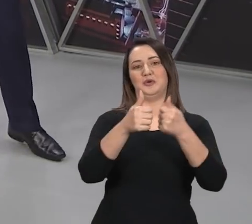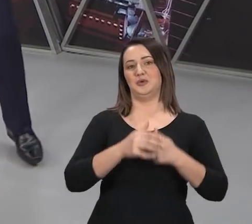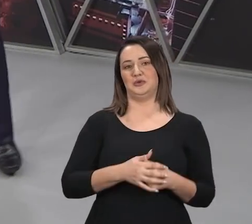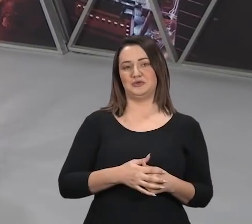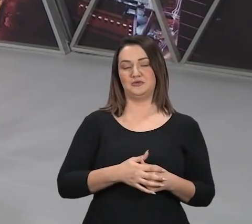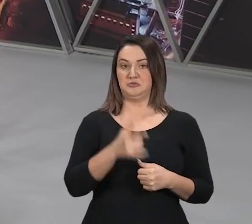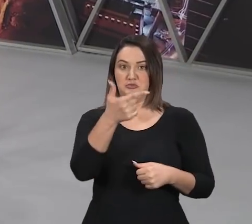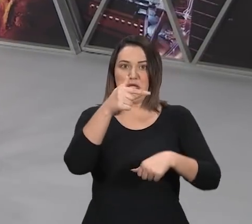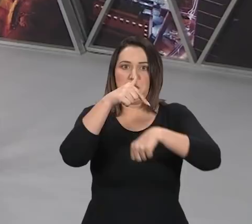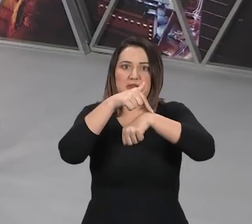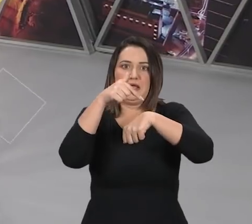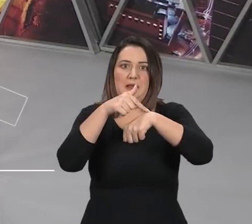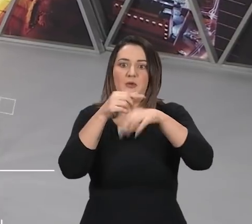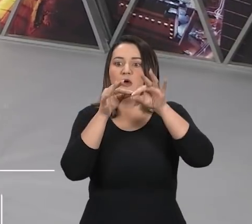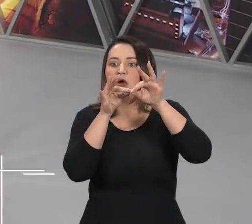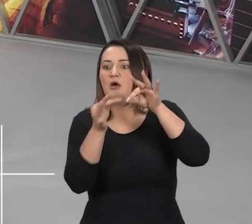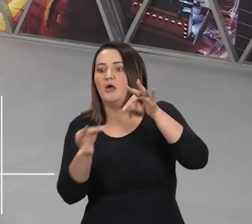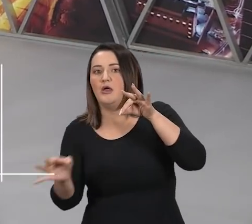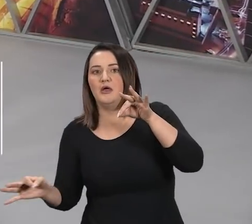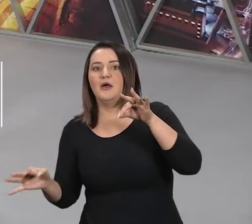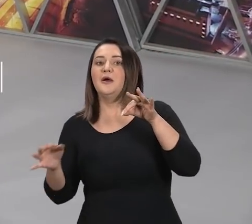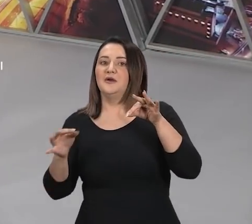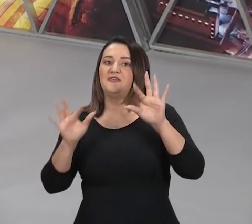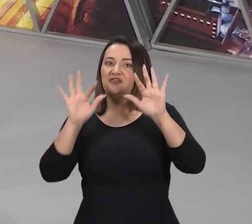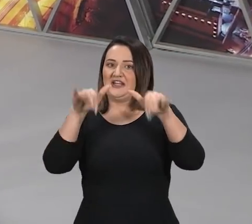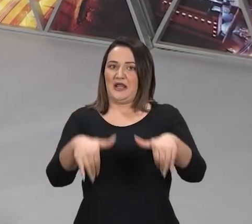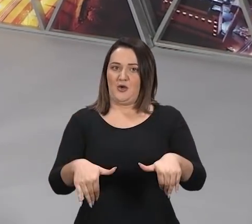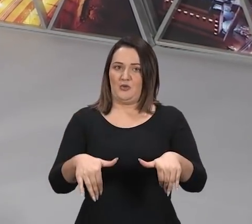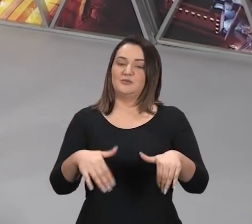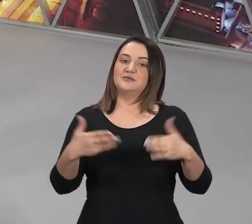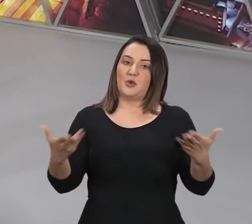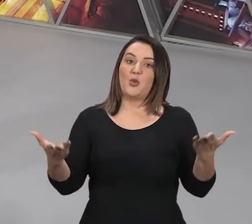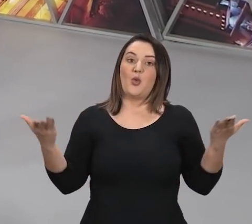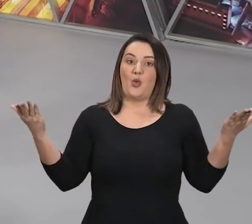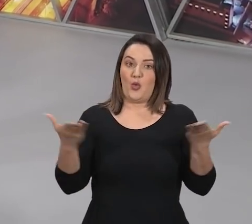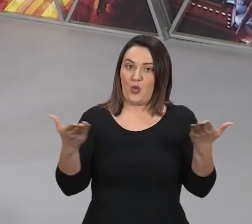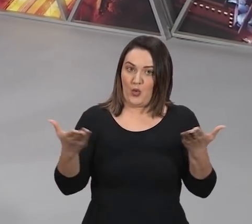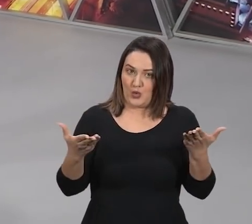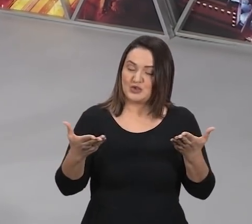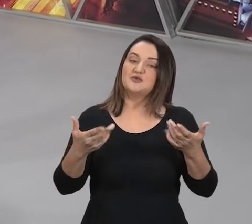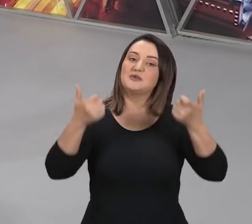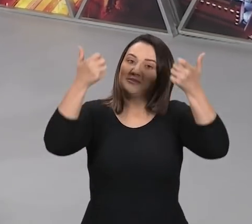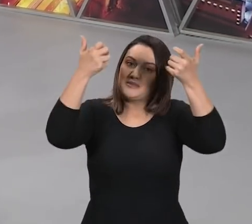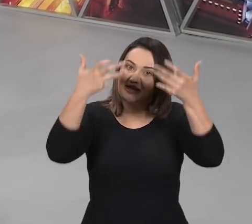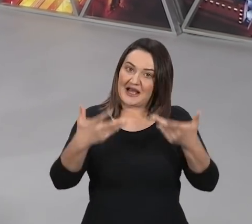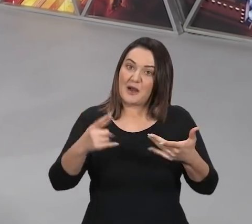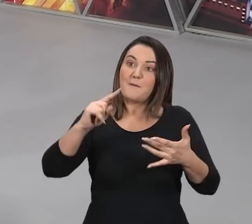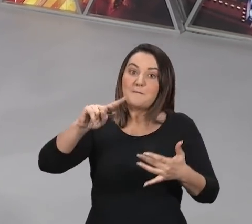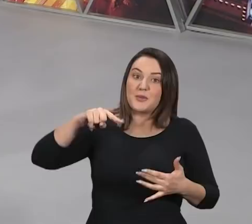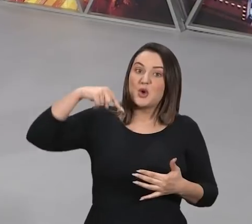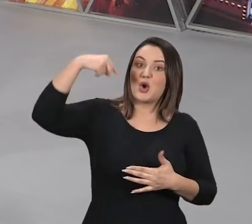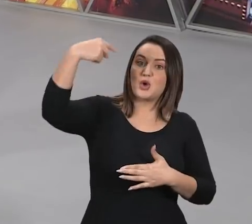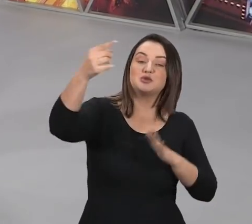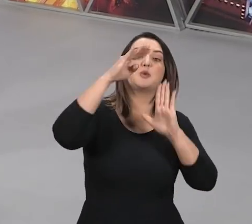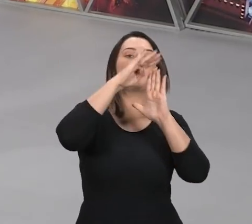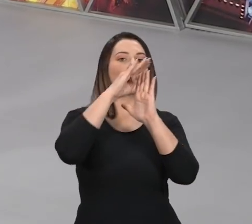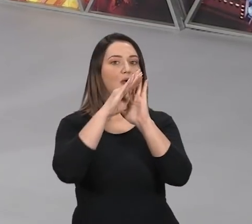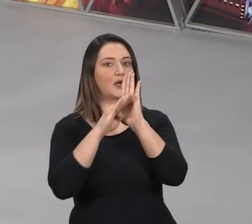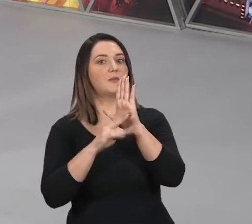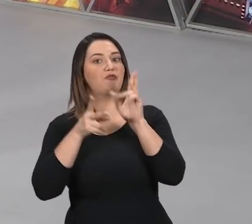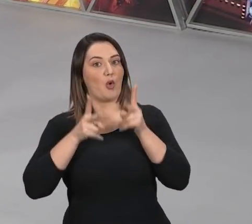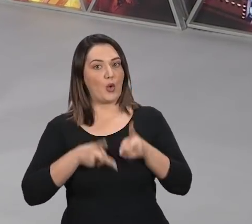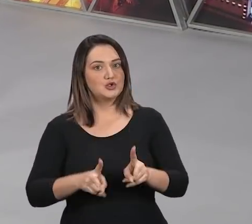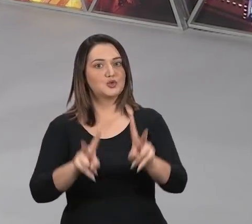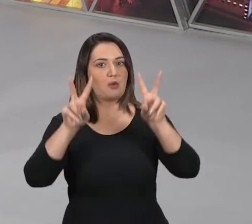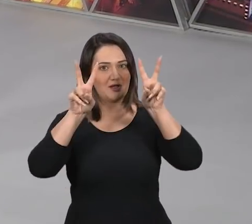Veja, esse assunto é tão tremendo que eu vou fazer o seguinte, não vai dar tempo eu terminar esse assunto nesse programa